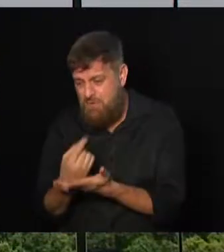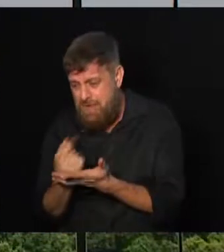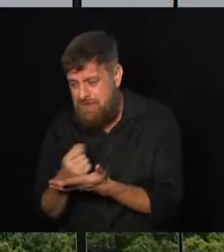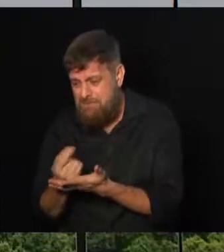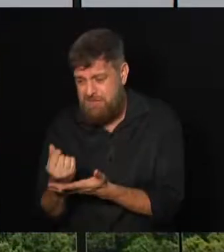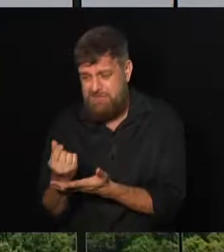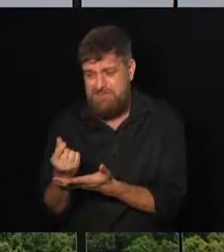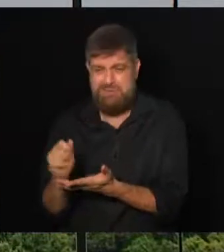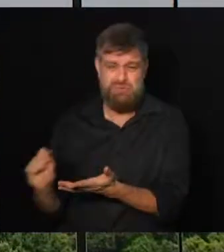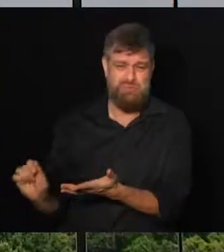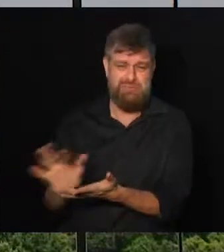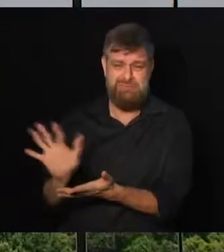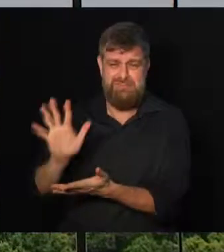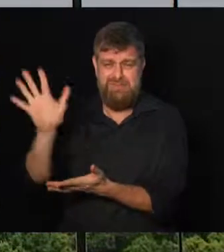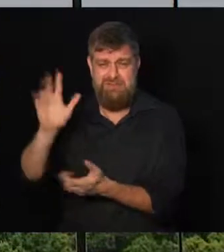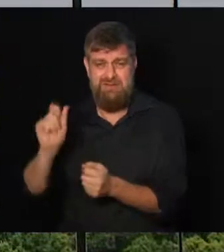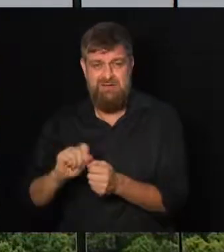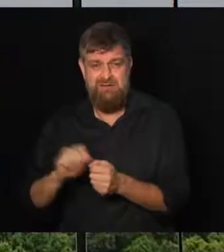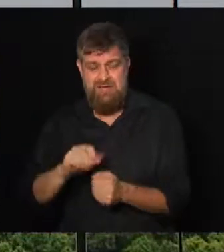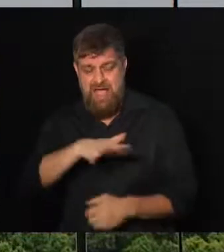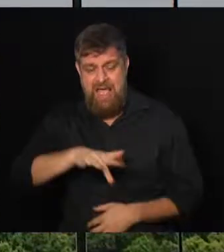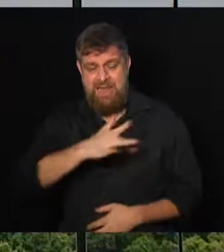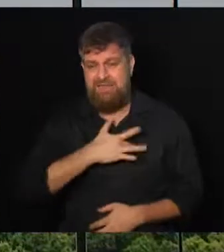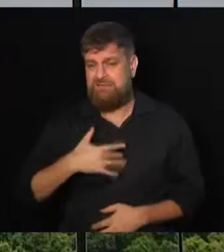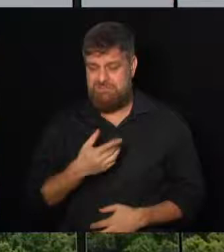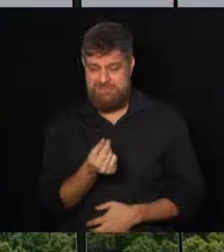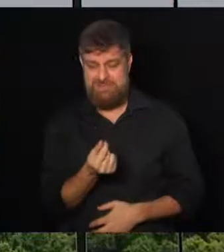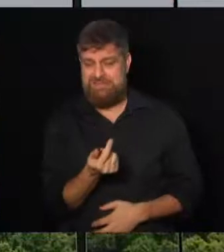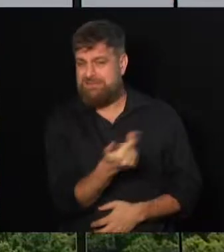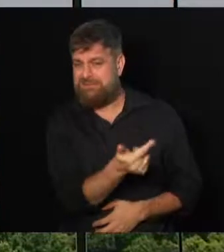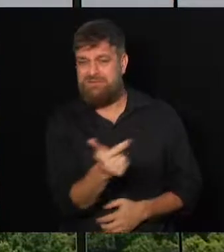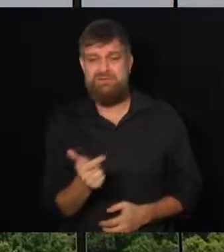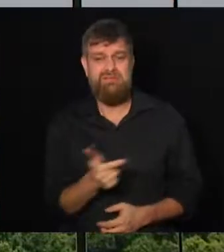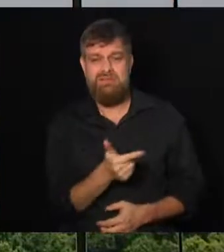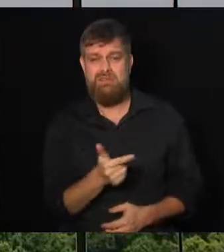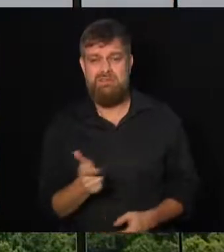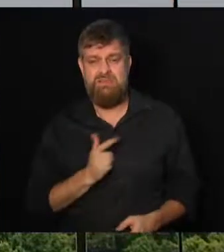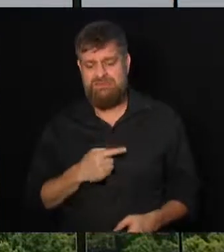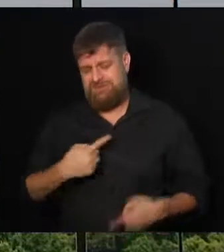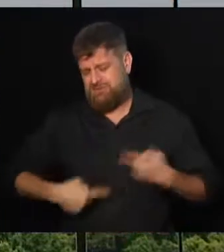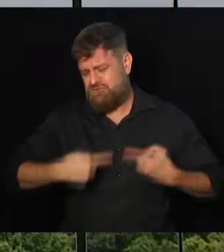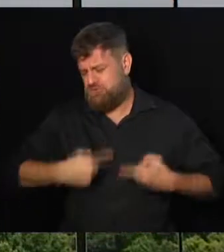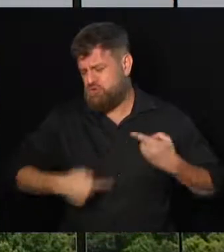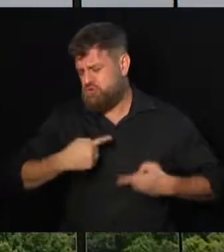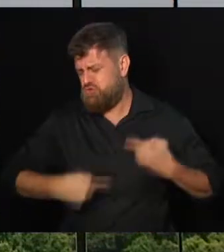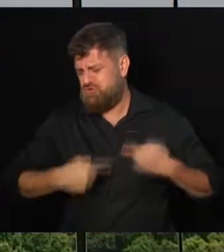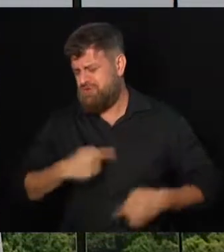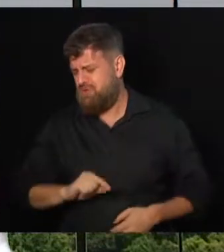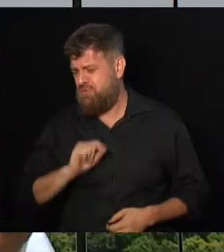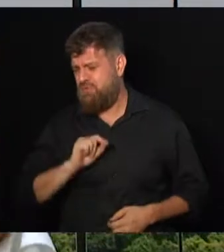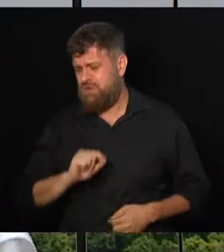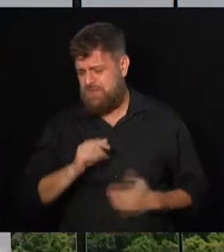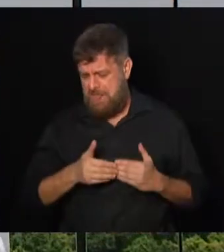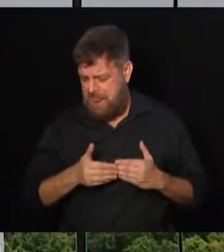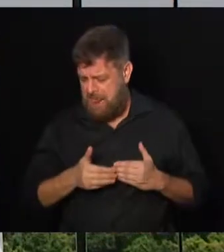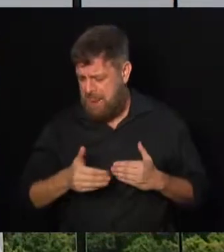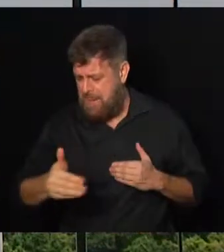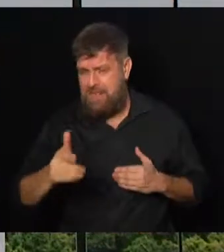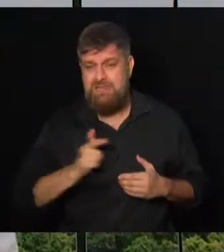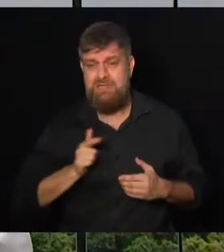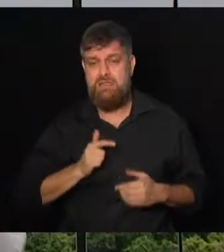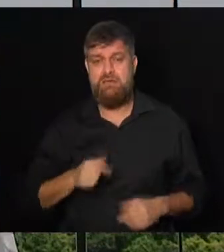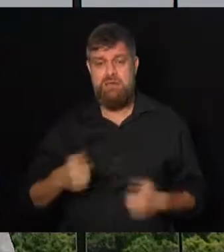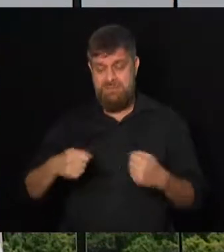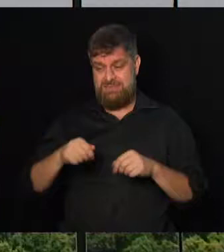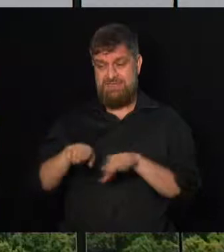que quebra praticamente a saúde do município, existe aquela discussão de que, como o vereador falou,